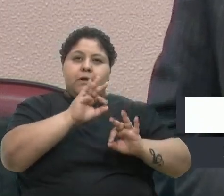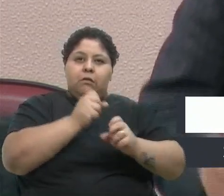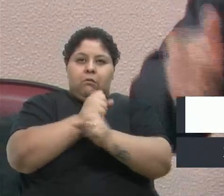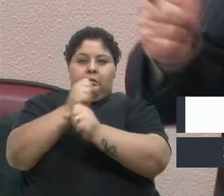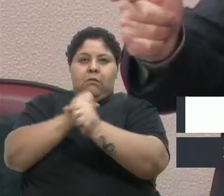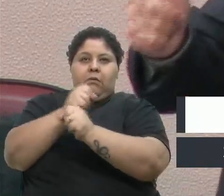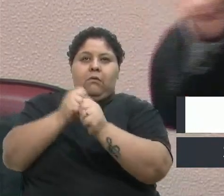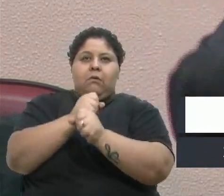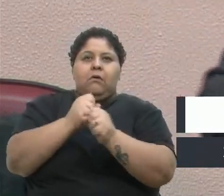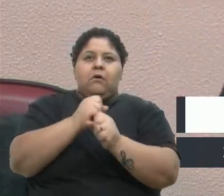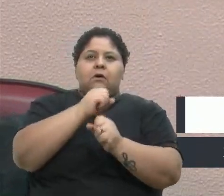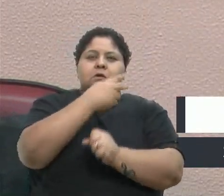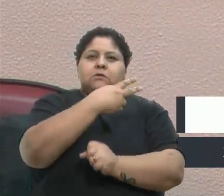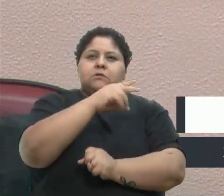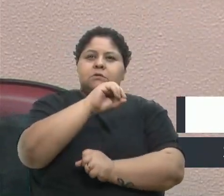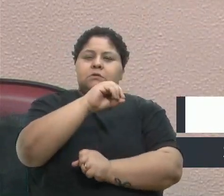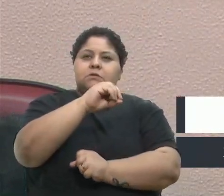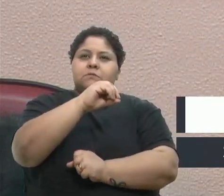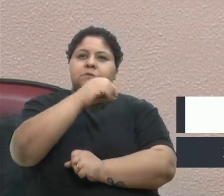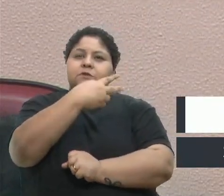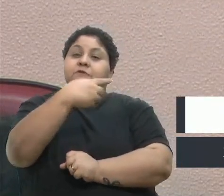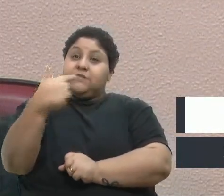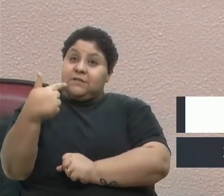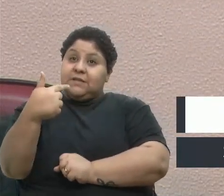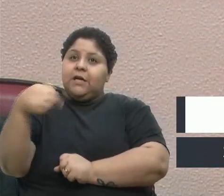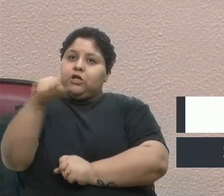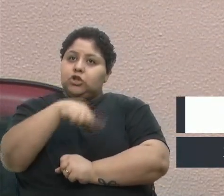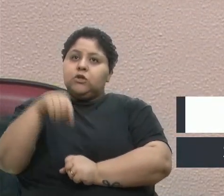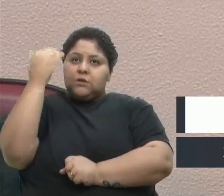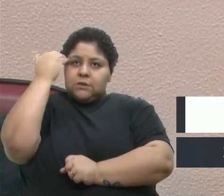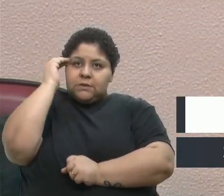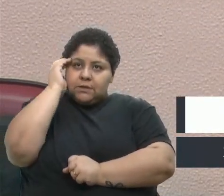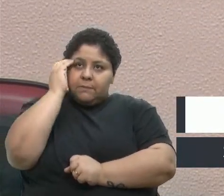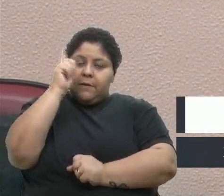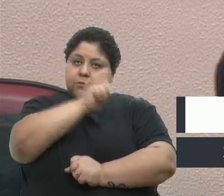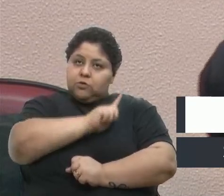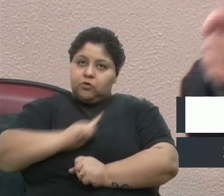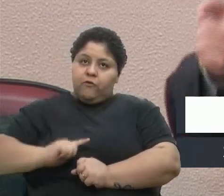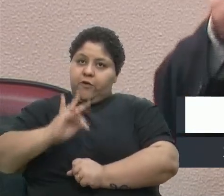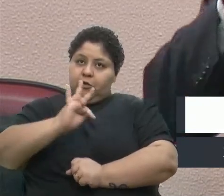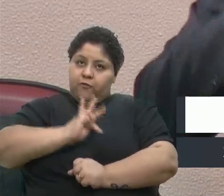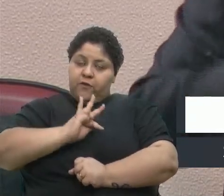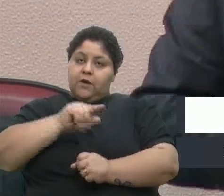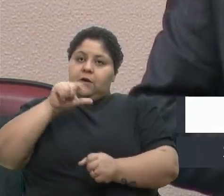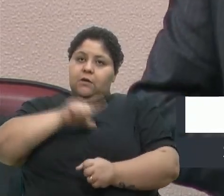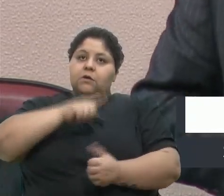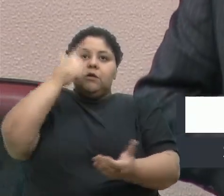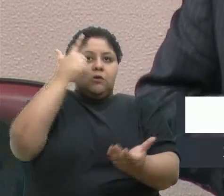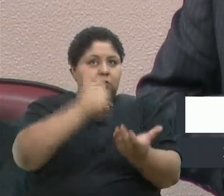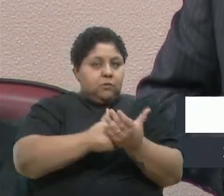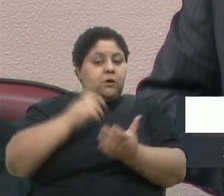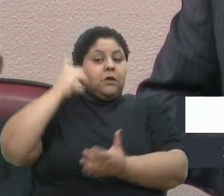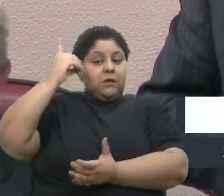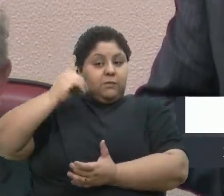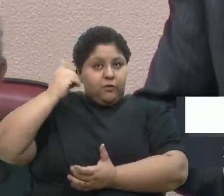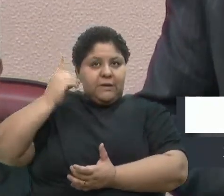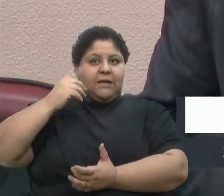2024-2027, nós sabemos que o governo federal tem compromisso. E nós sabemos também que a deputada Denise tem trabalhado muito.